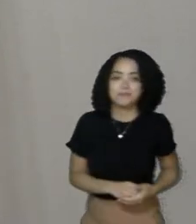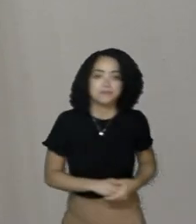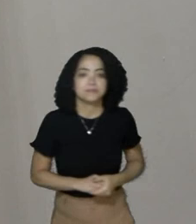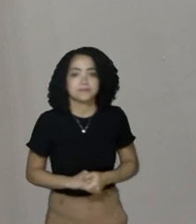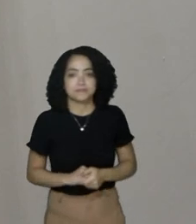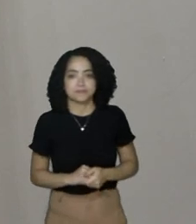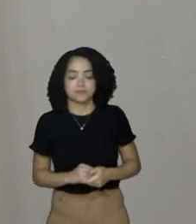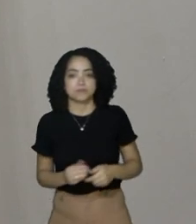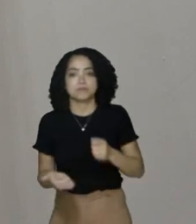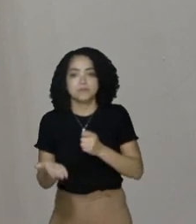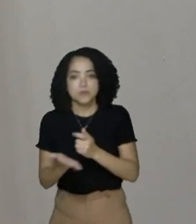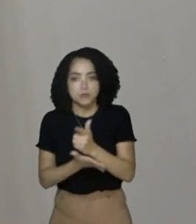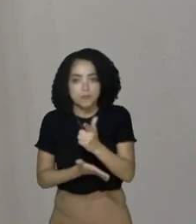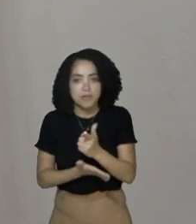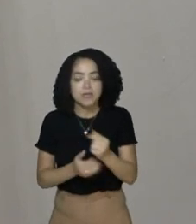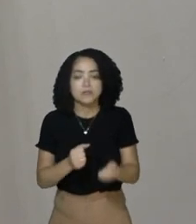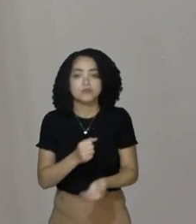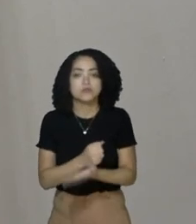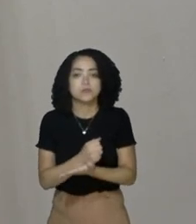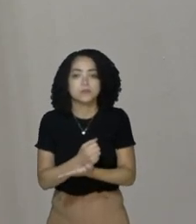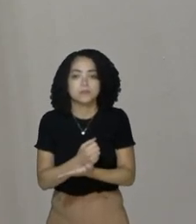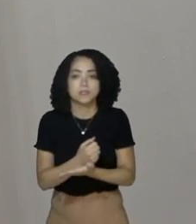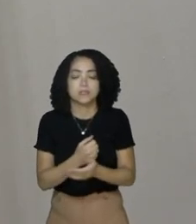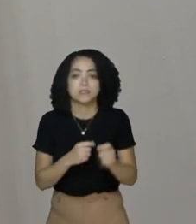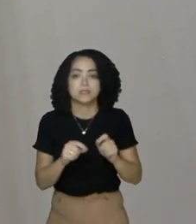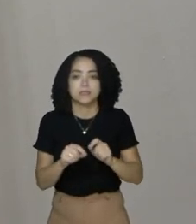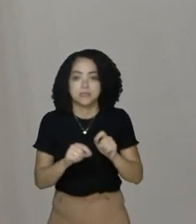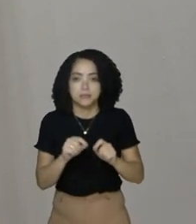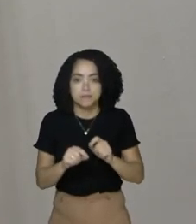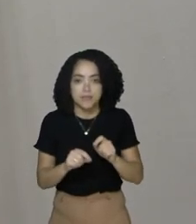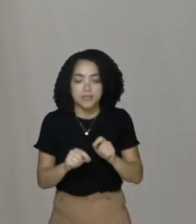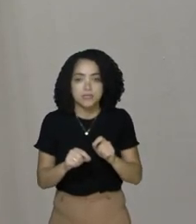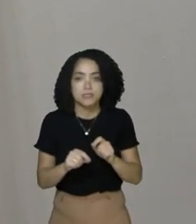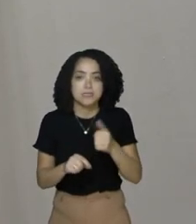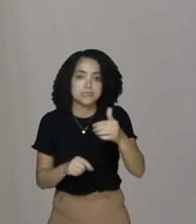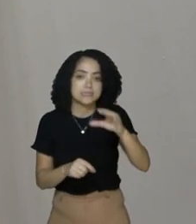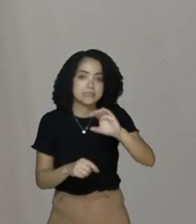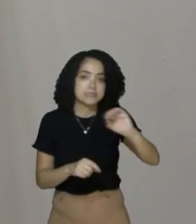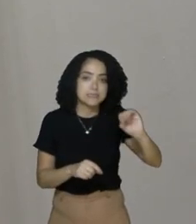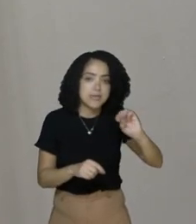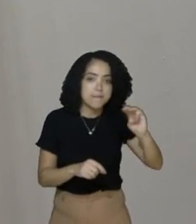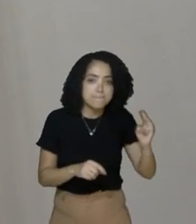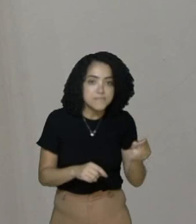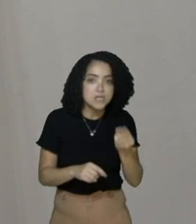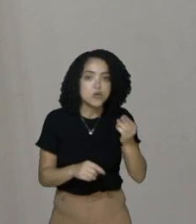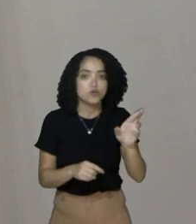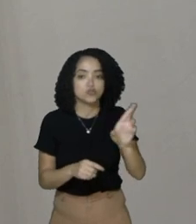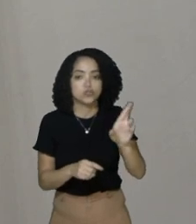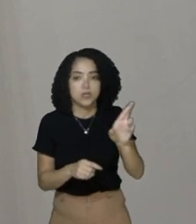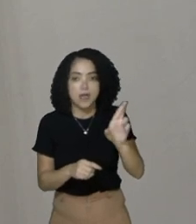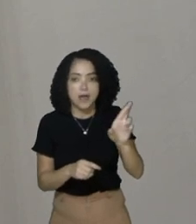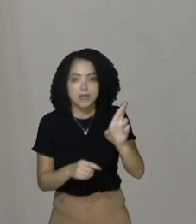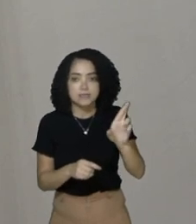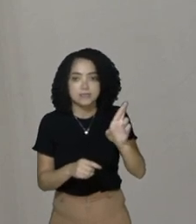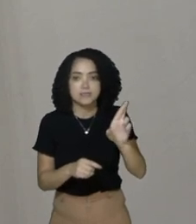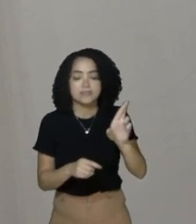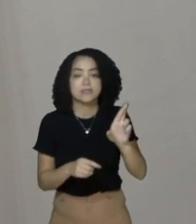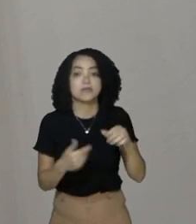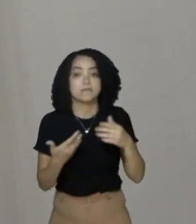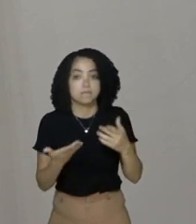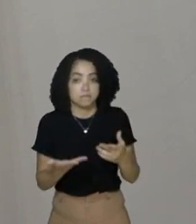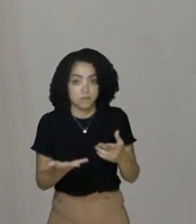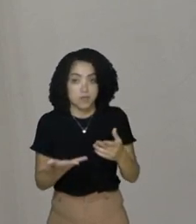de propina a agentes públicos. 100 milhões de reais em créditos tributários em nome dos